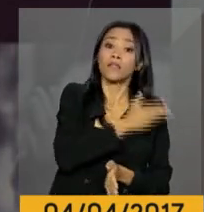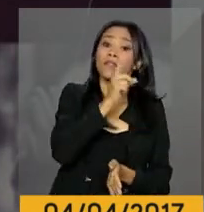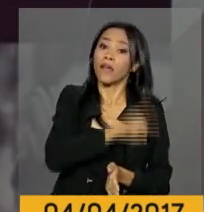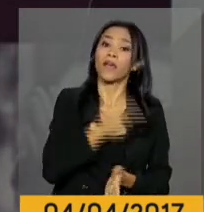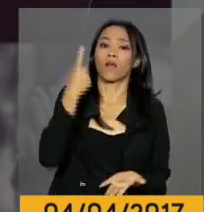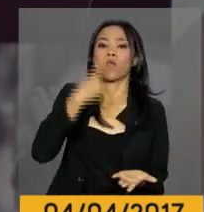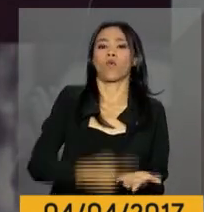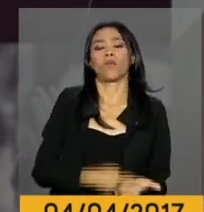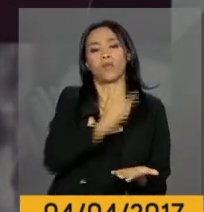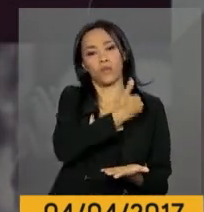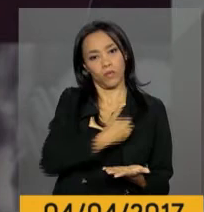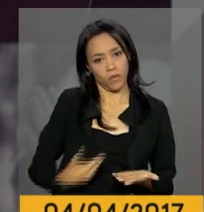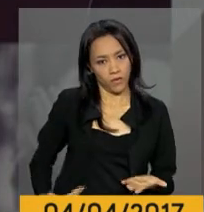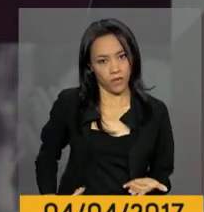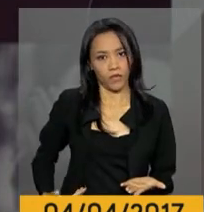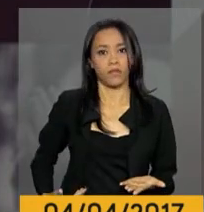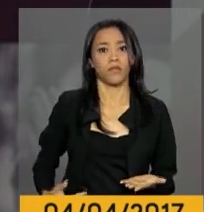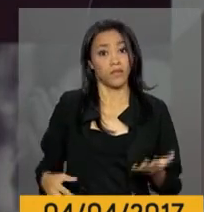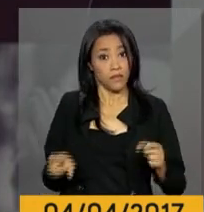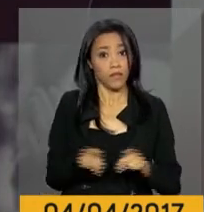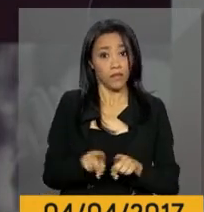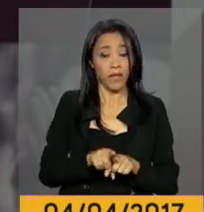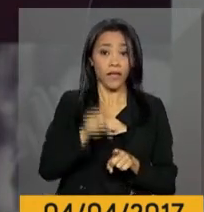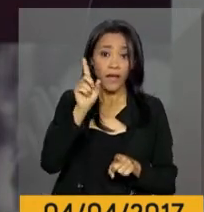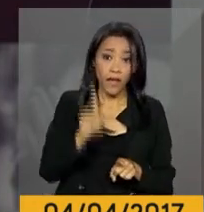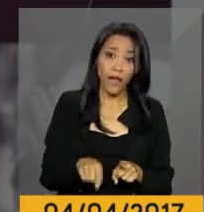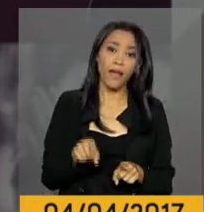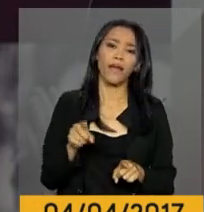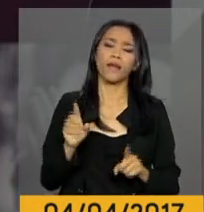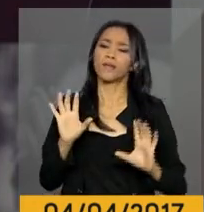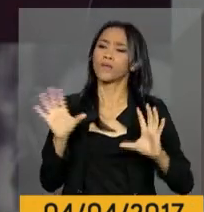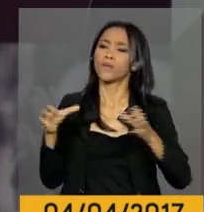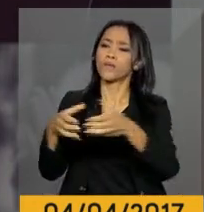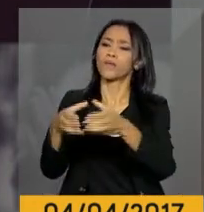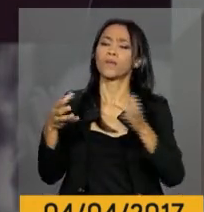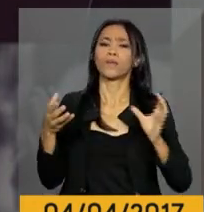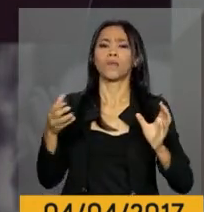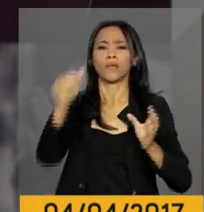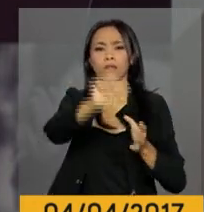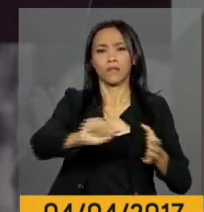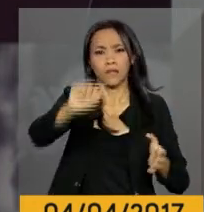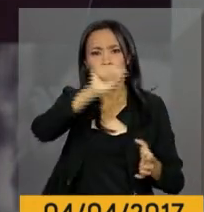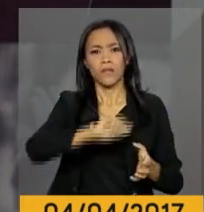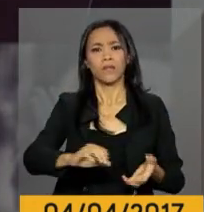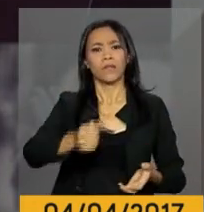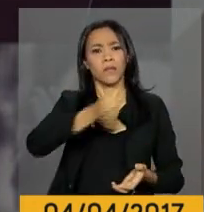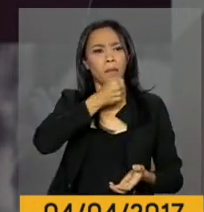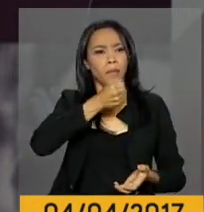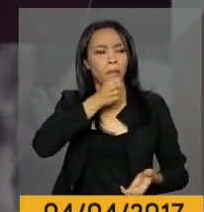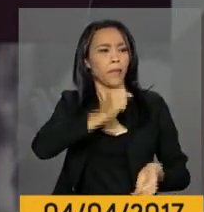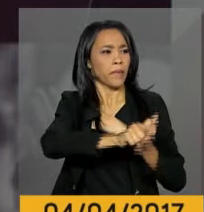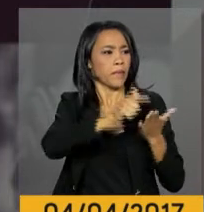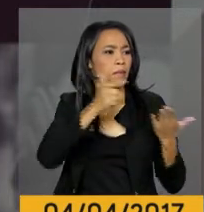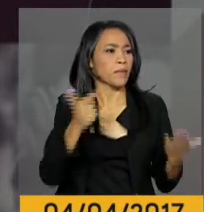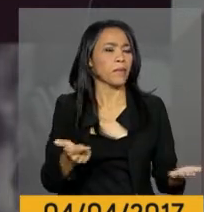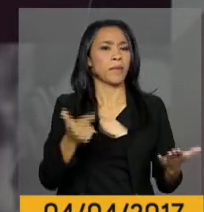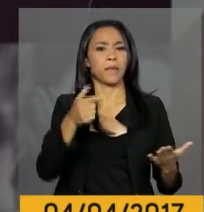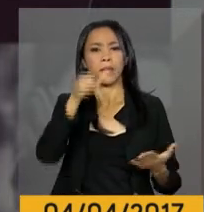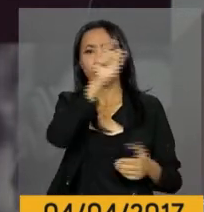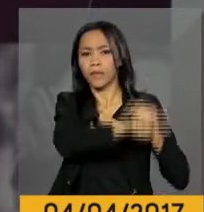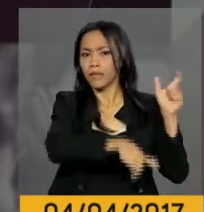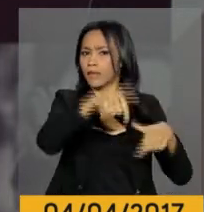Estados, mas são tarefa também das ações civis, da imprensa, dos empresários, dos